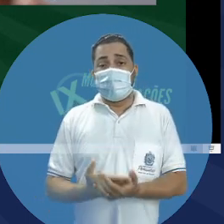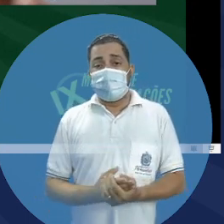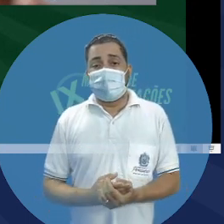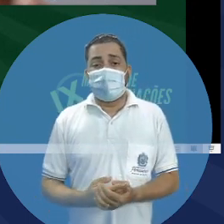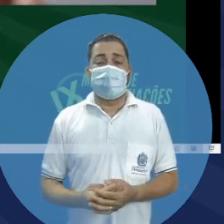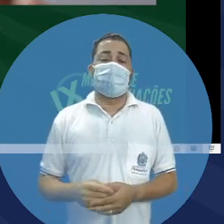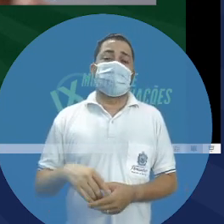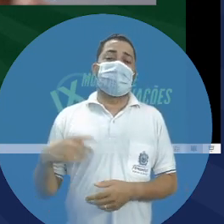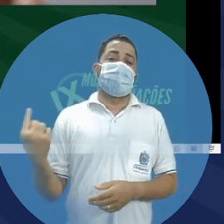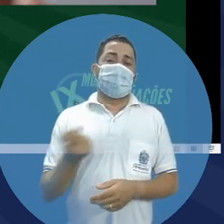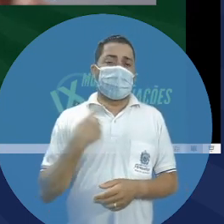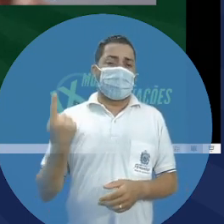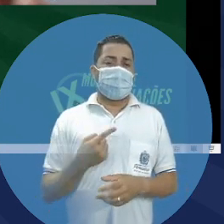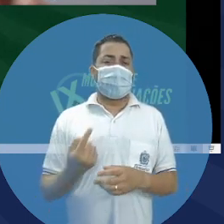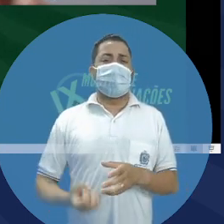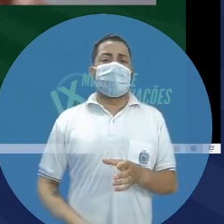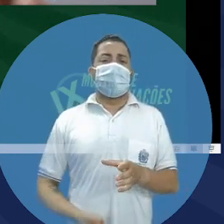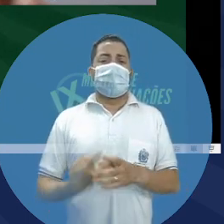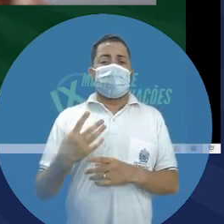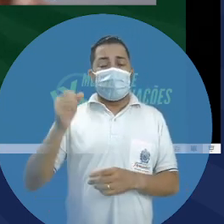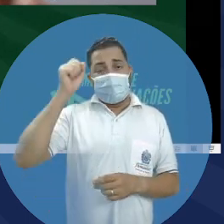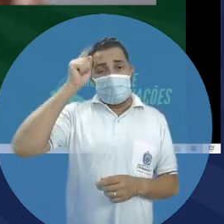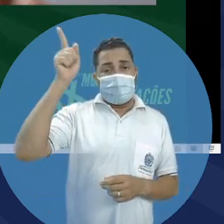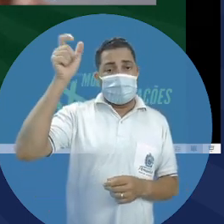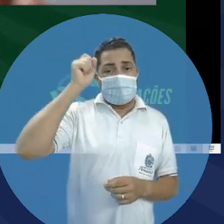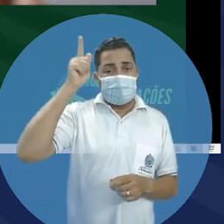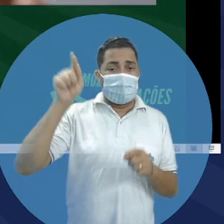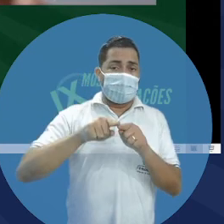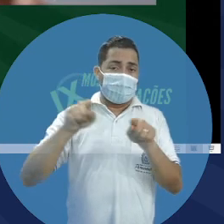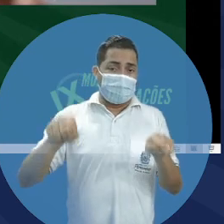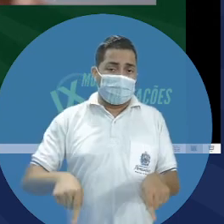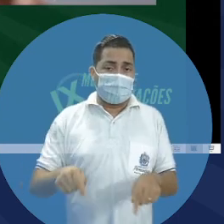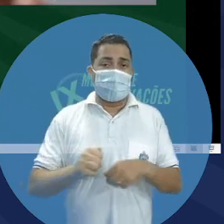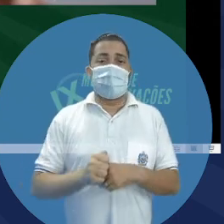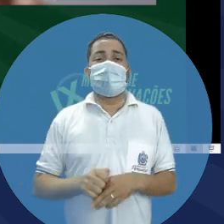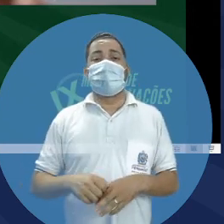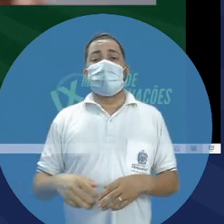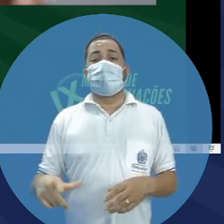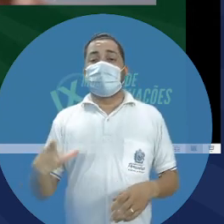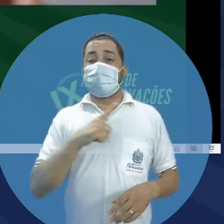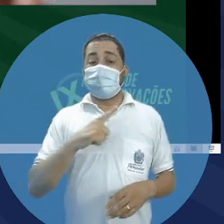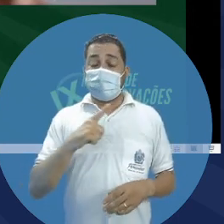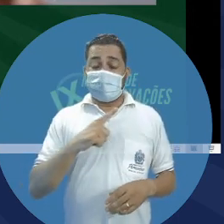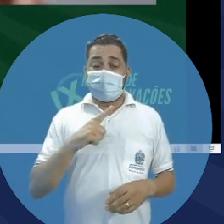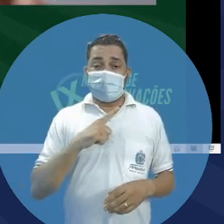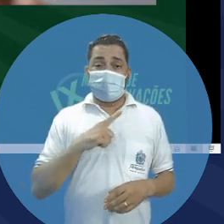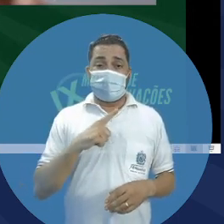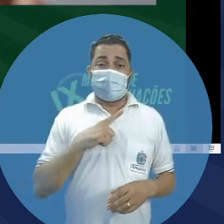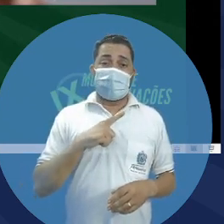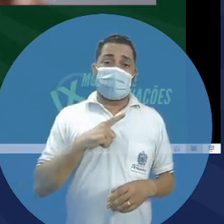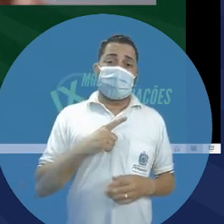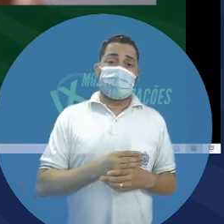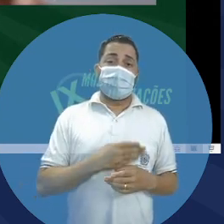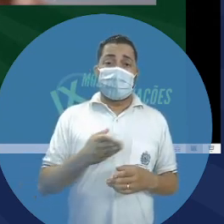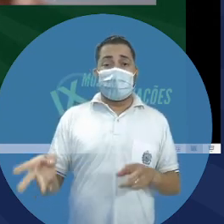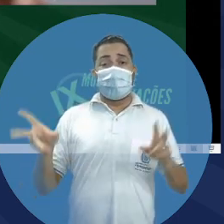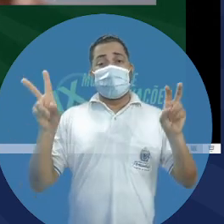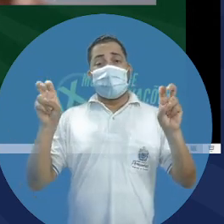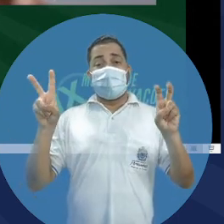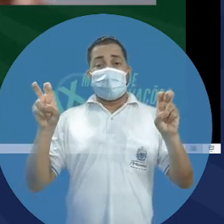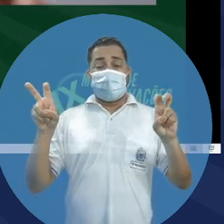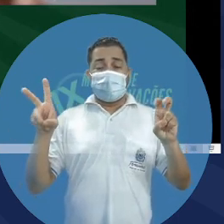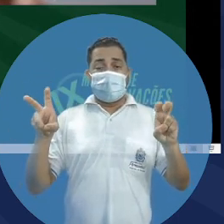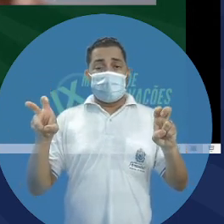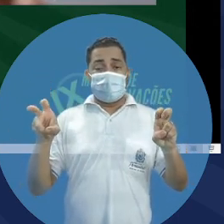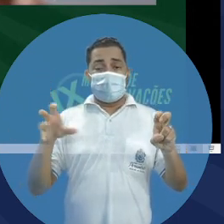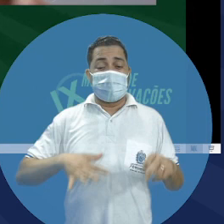criamos, idealizamos esse projeto, e estamos, não é, levando essas temáticas para o chão da sala